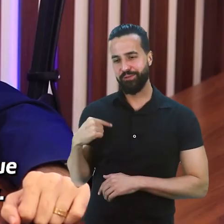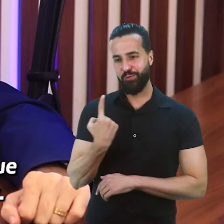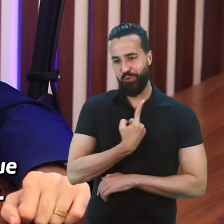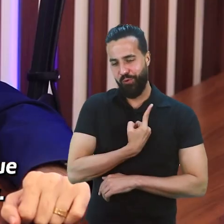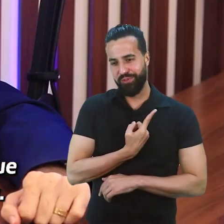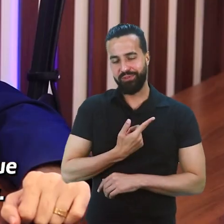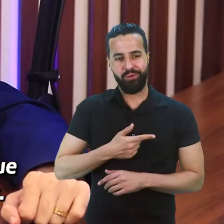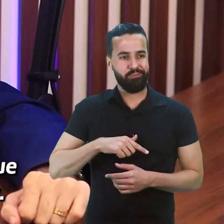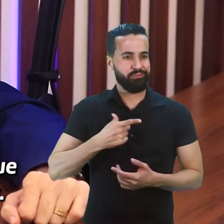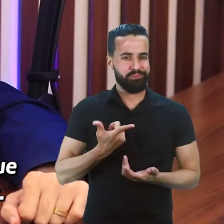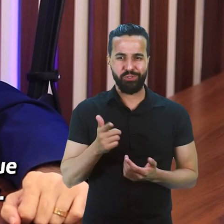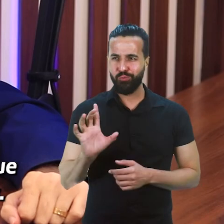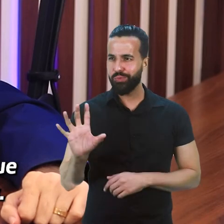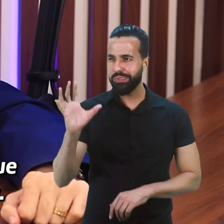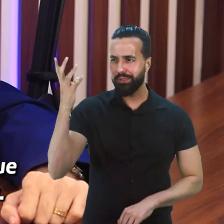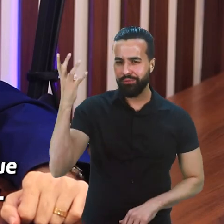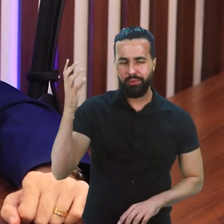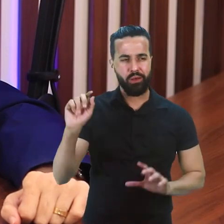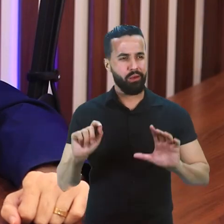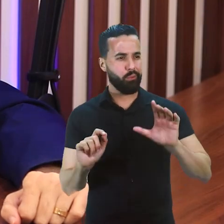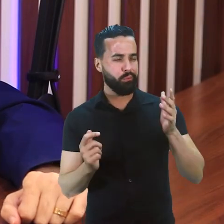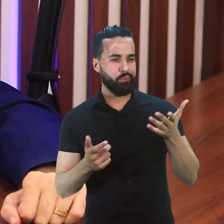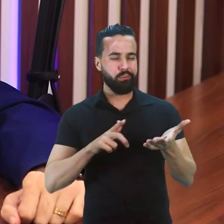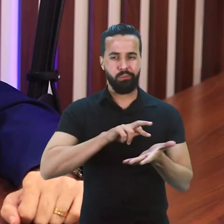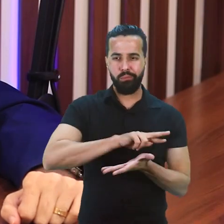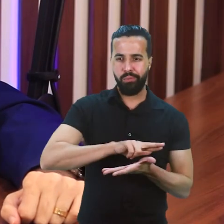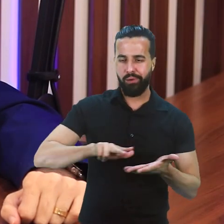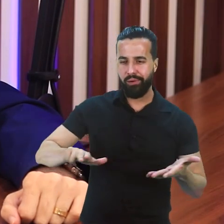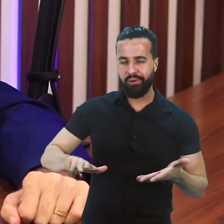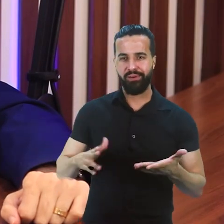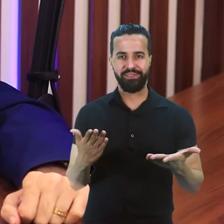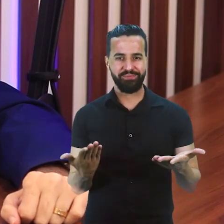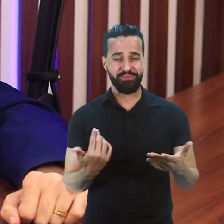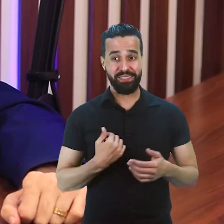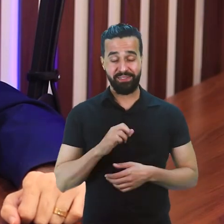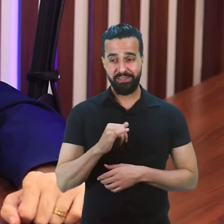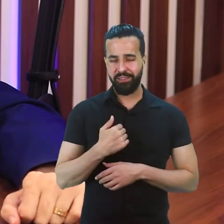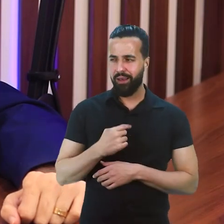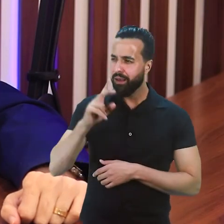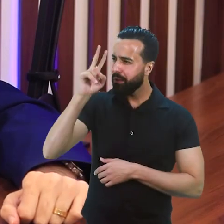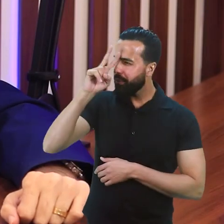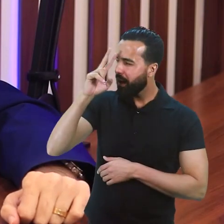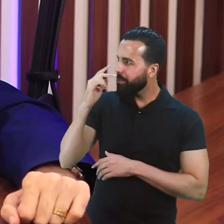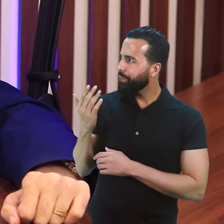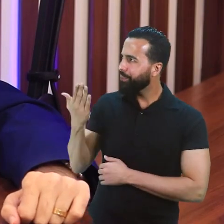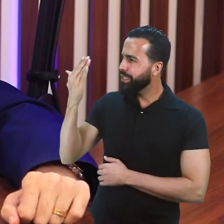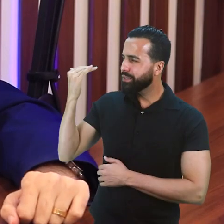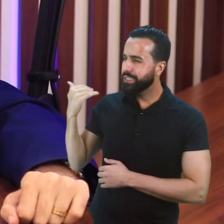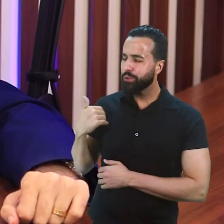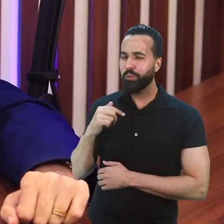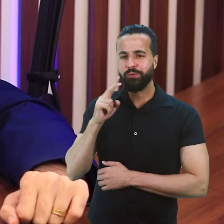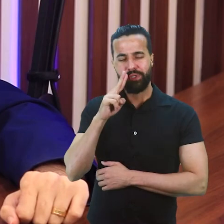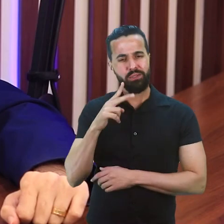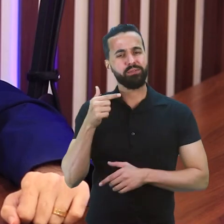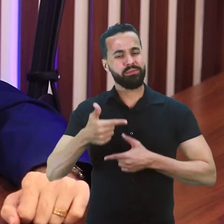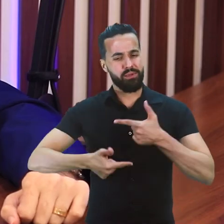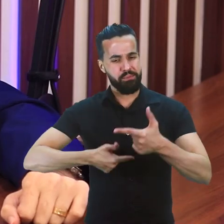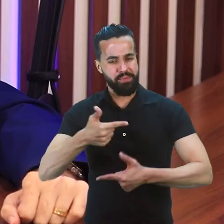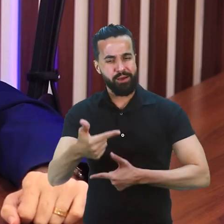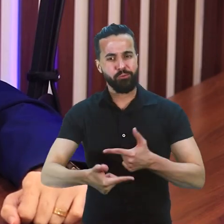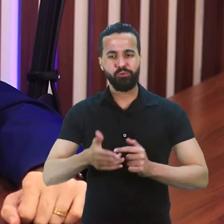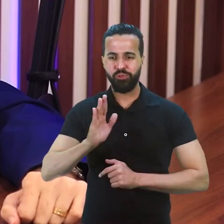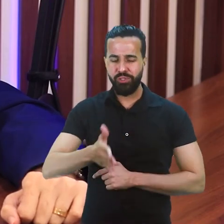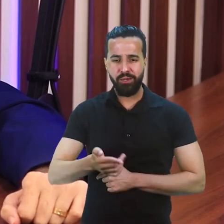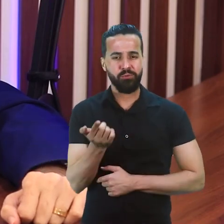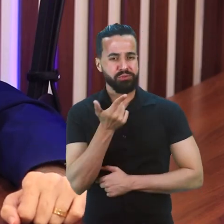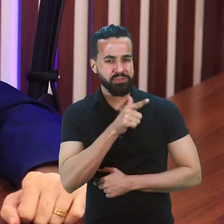que estão do nosso lado, que viram a gente passar por tantas coisas, né? Se a gente olhar para trás, a gente vê o quanto a gente fez, o quanto a gente evoluiu,